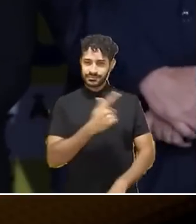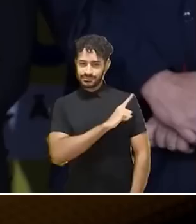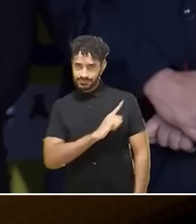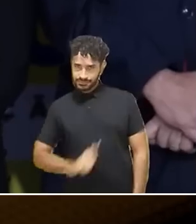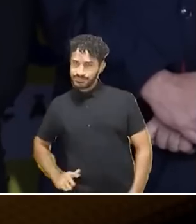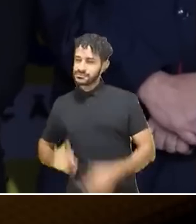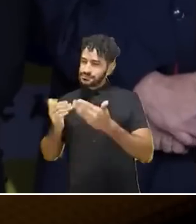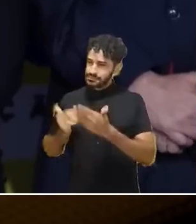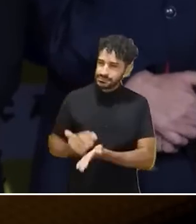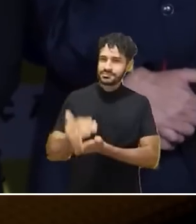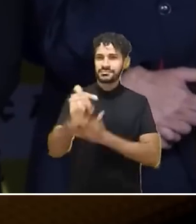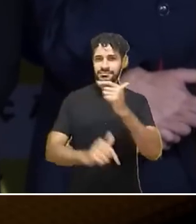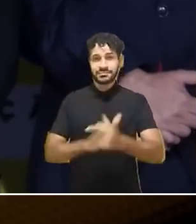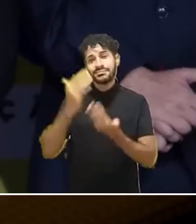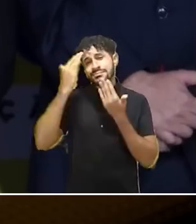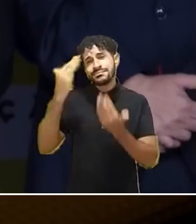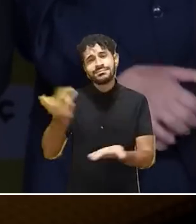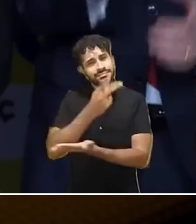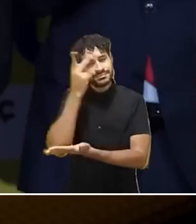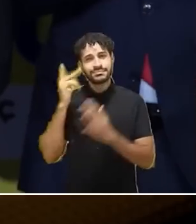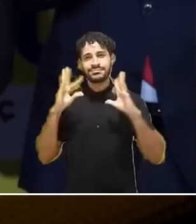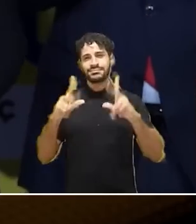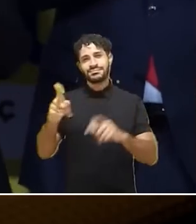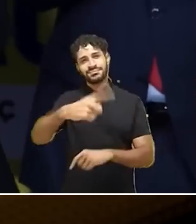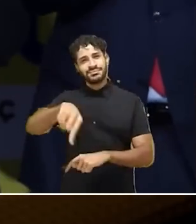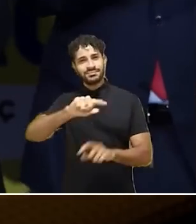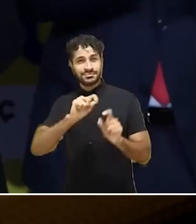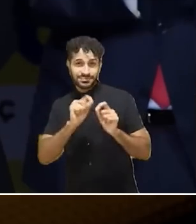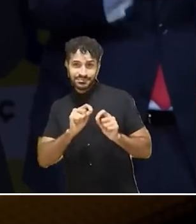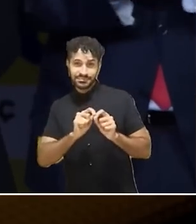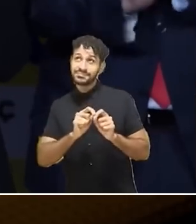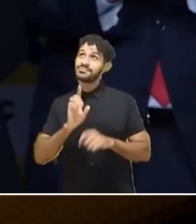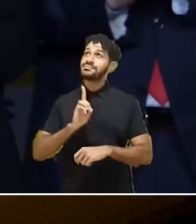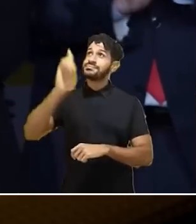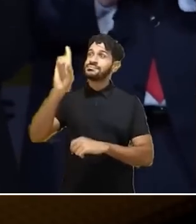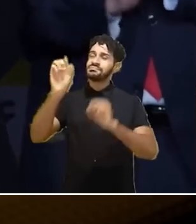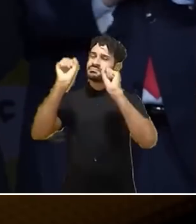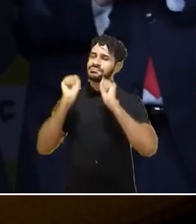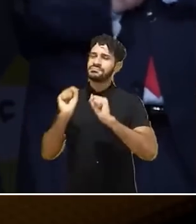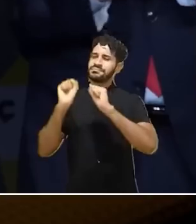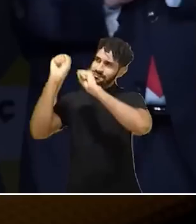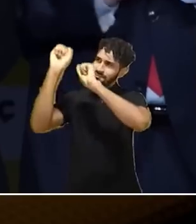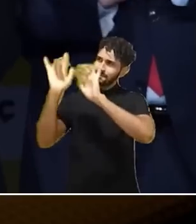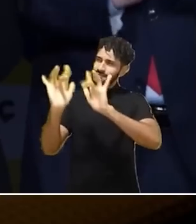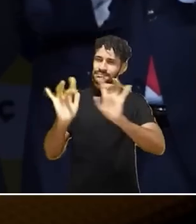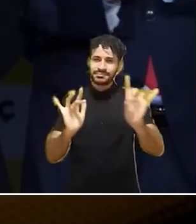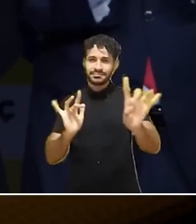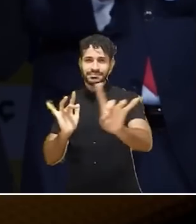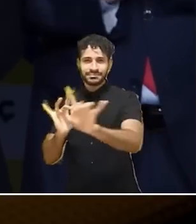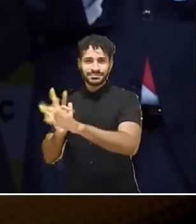sem olhar exatamente o lado técnico do governo dele né os ministros não vou nem repetir aqui que a gente sempre fala